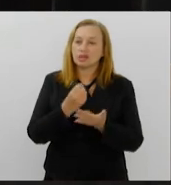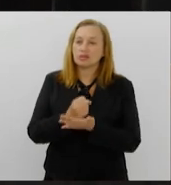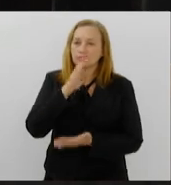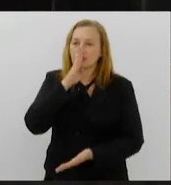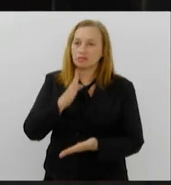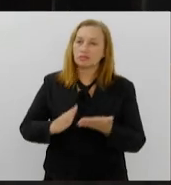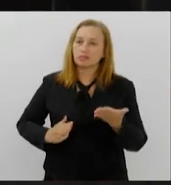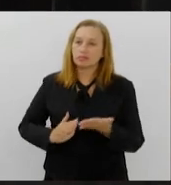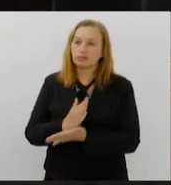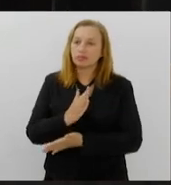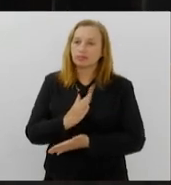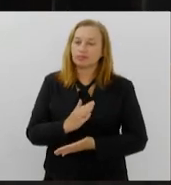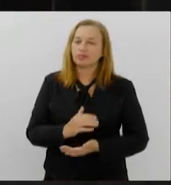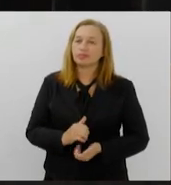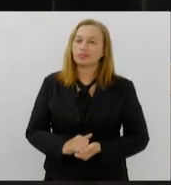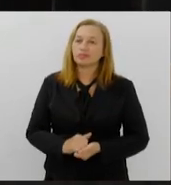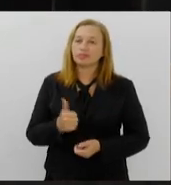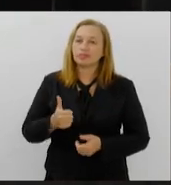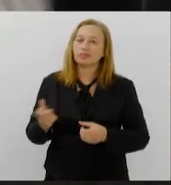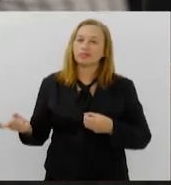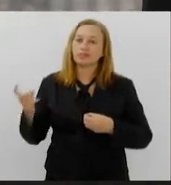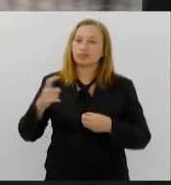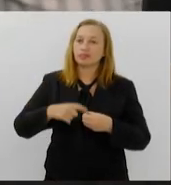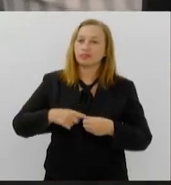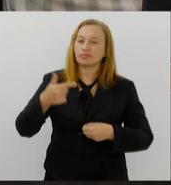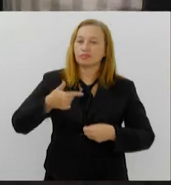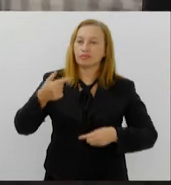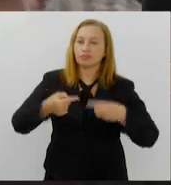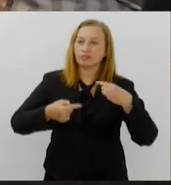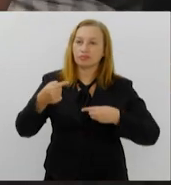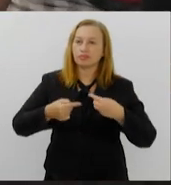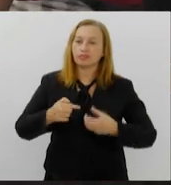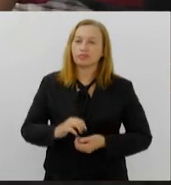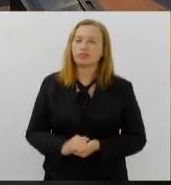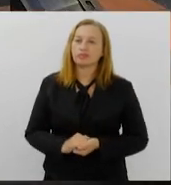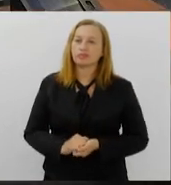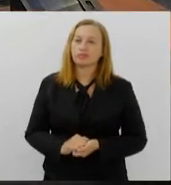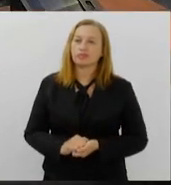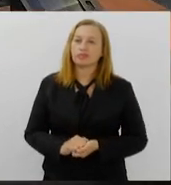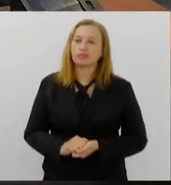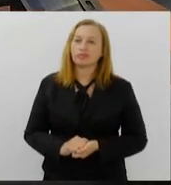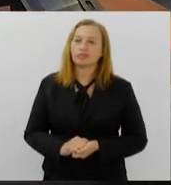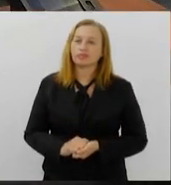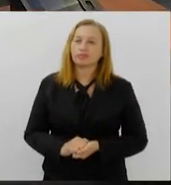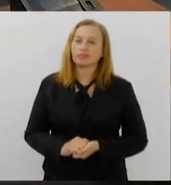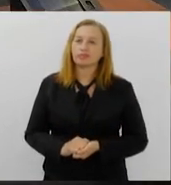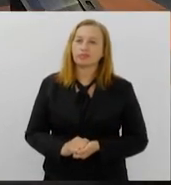aprovam, permaneçam como estão, aprovado em primeiro, retorna em segundo.